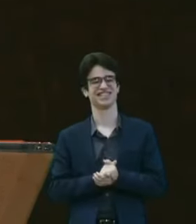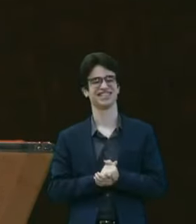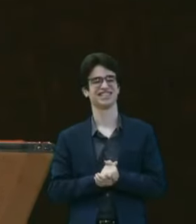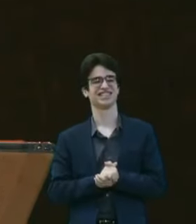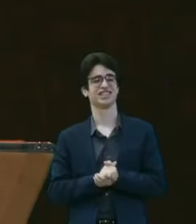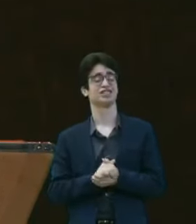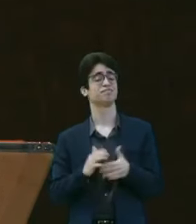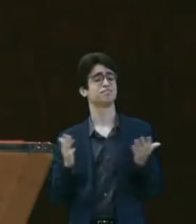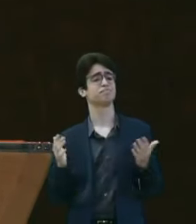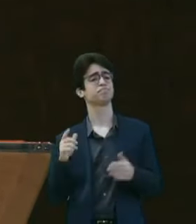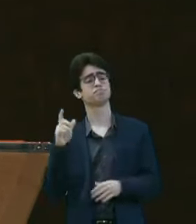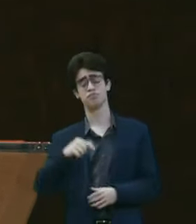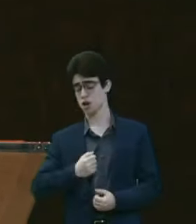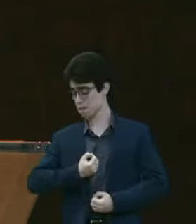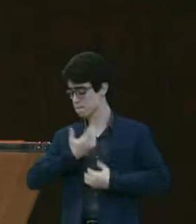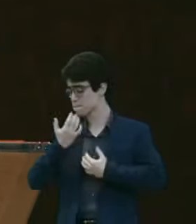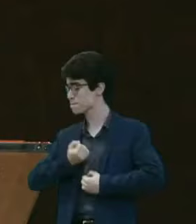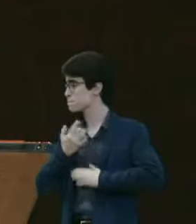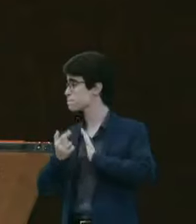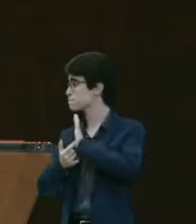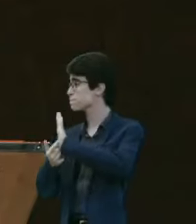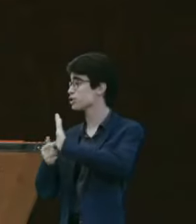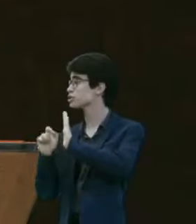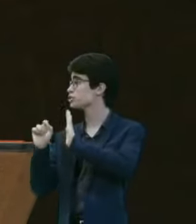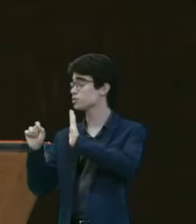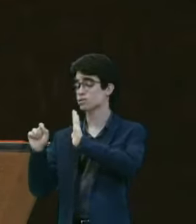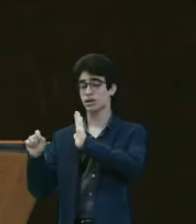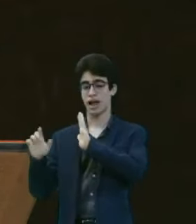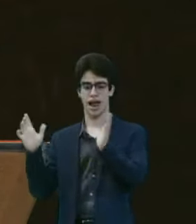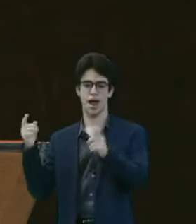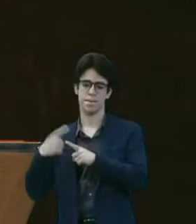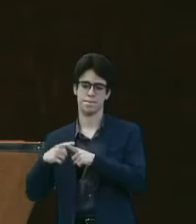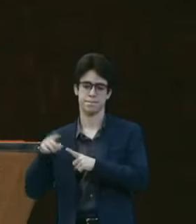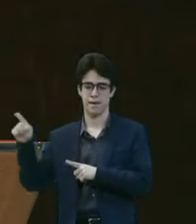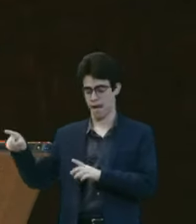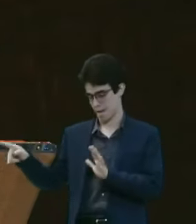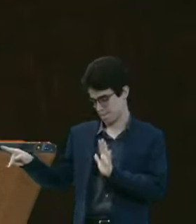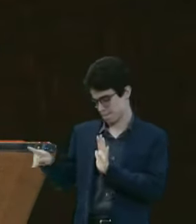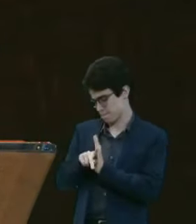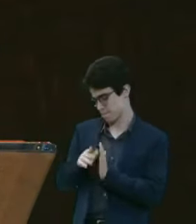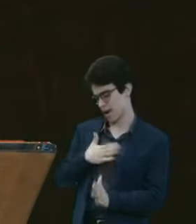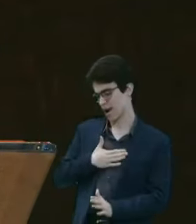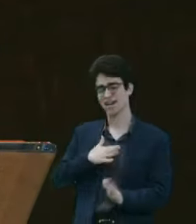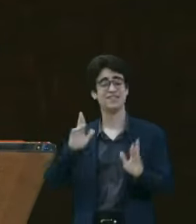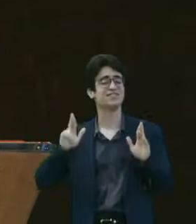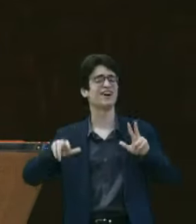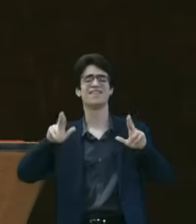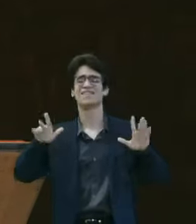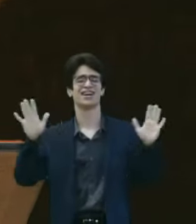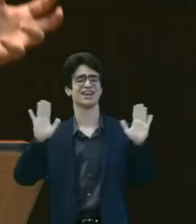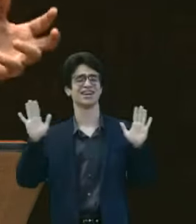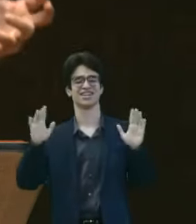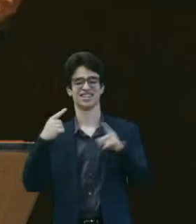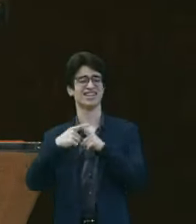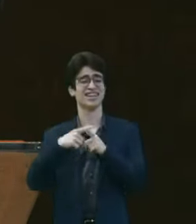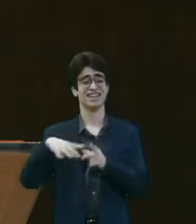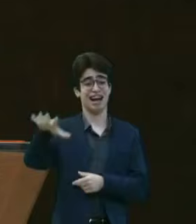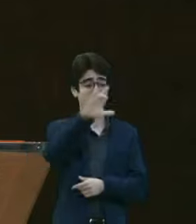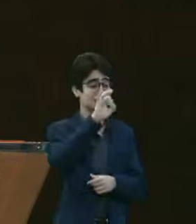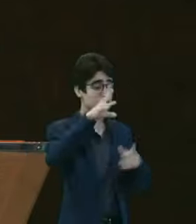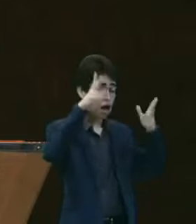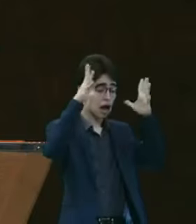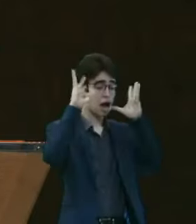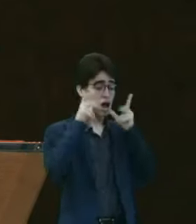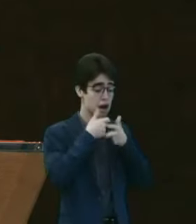essa poesia de Adão é interessante, ele está dizendo, não que ela pertence a ele, não. Ele só vivia com bicho.